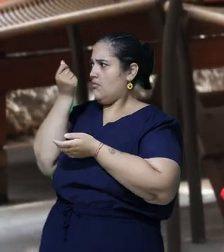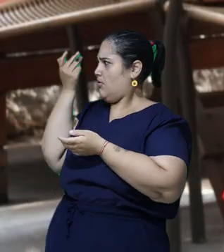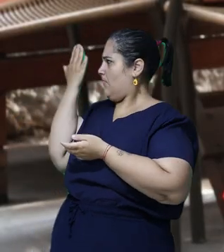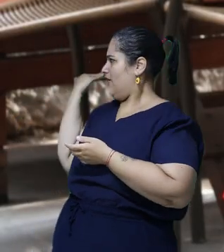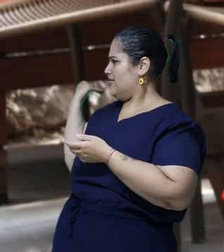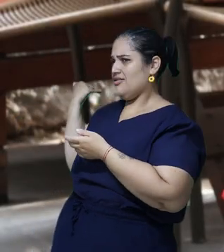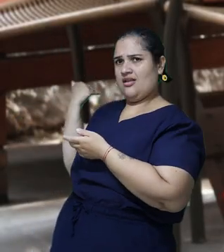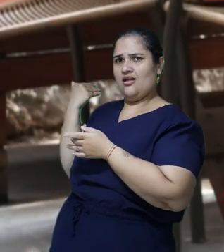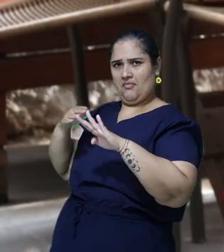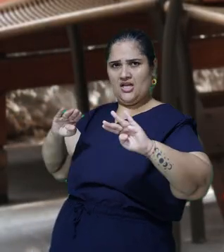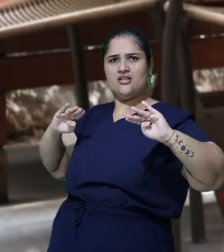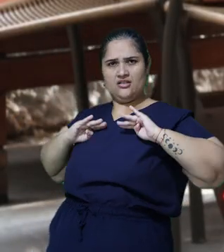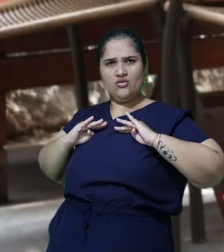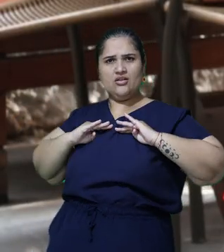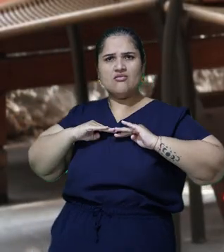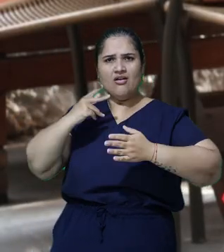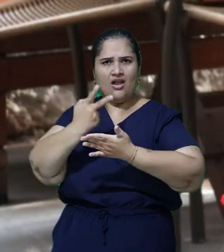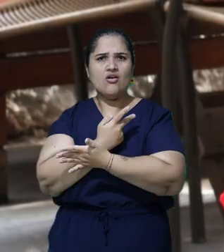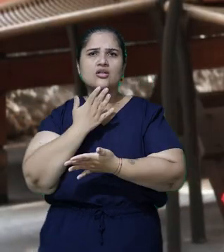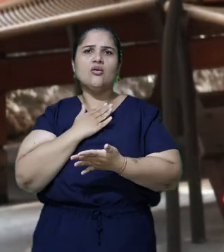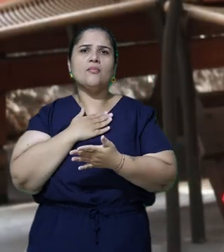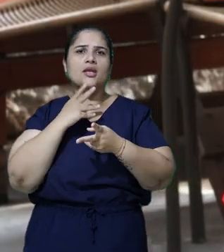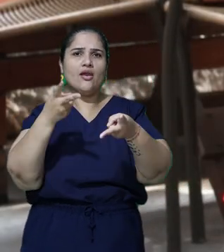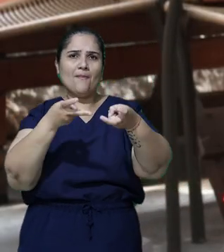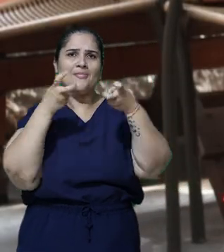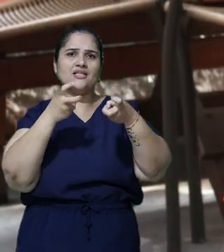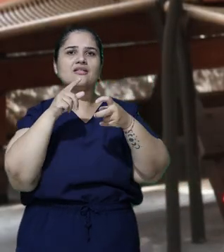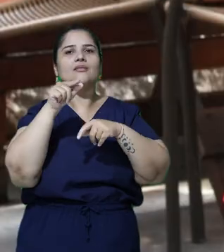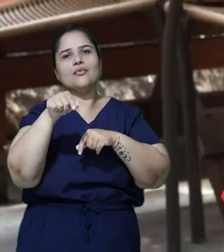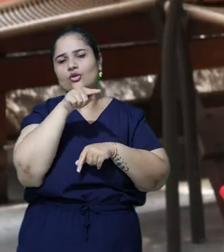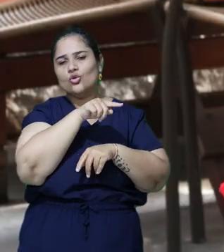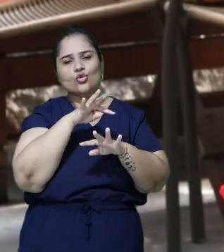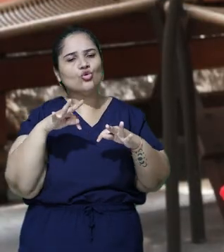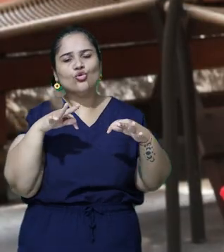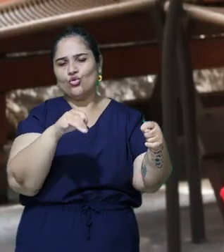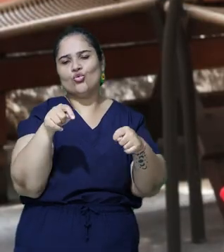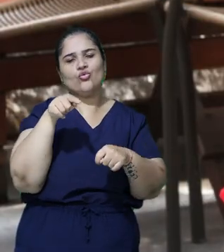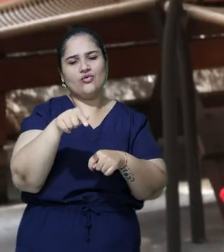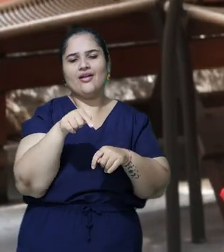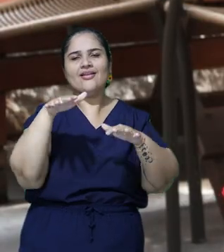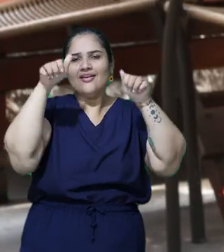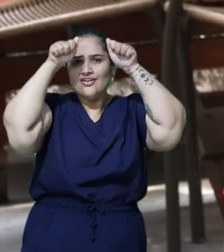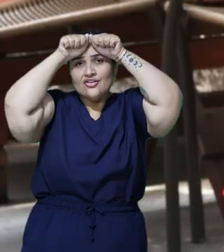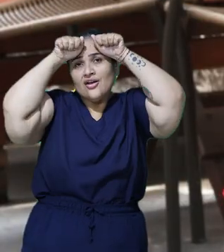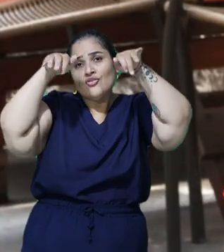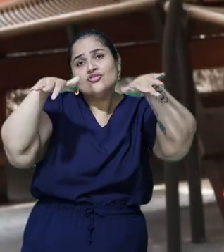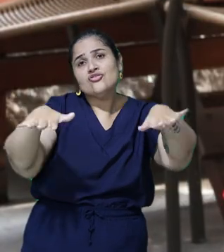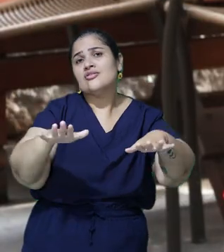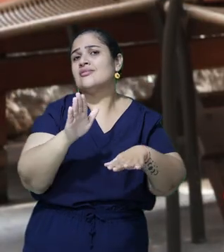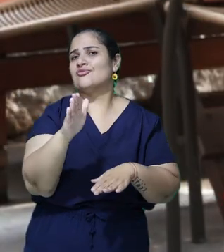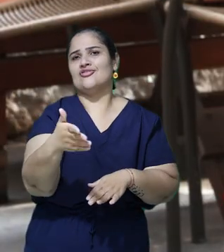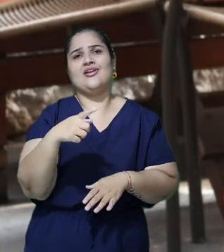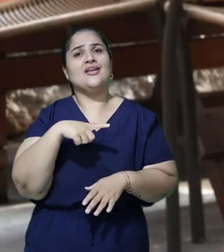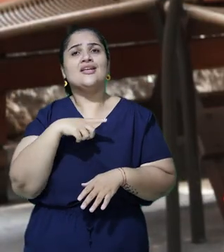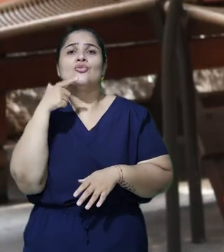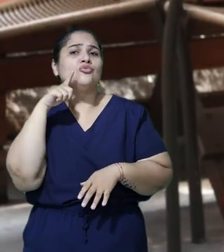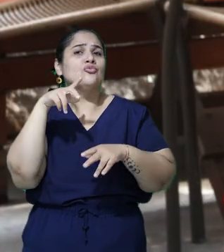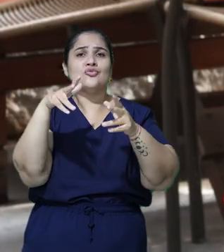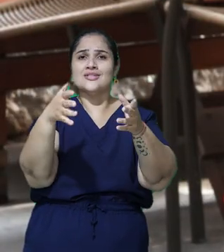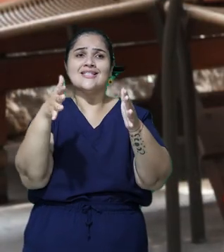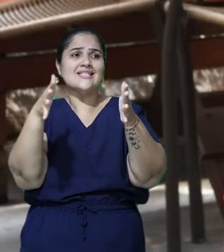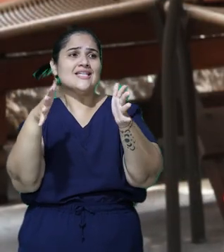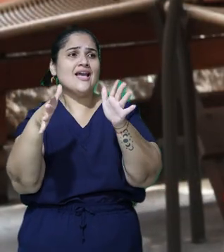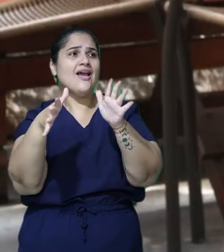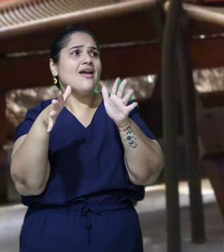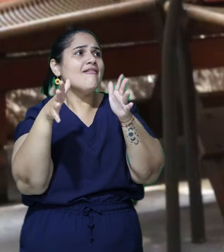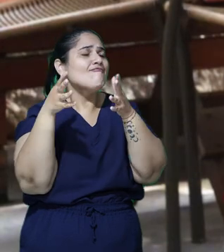mais marcadas, eu observo assim, ali era o autismo e eu não conseguia identificar, né? E passo a